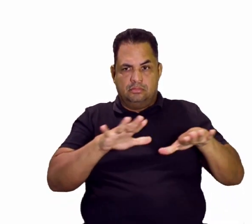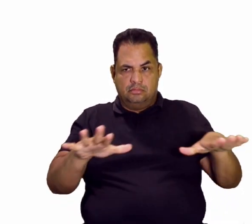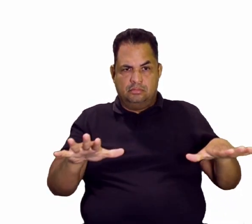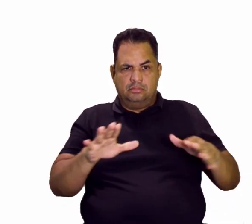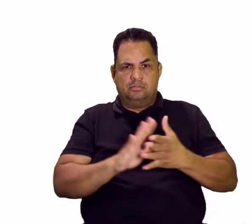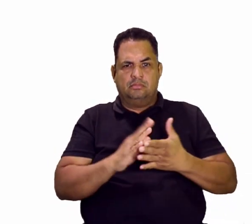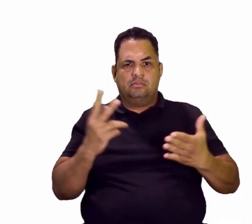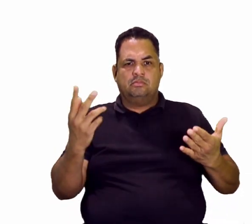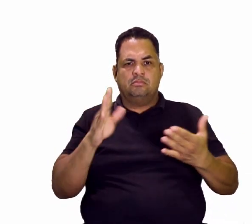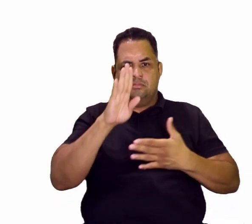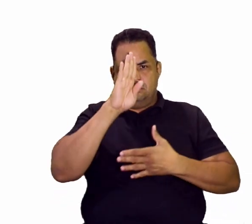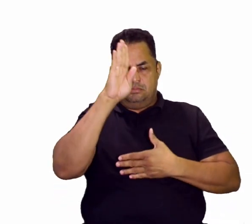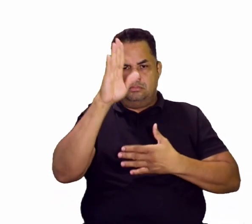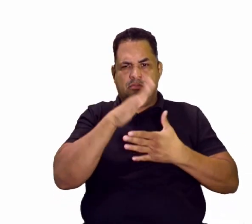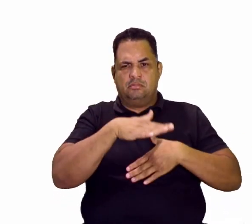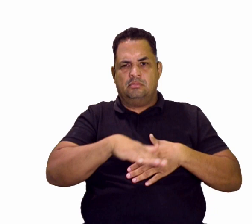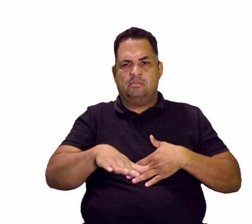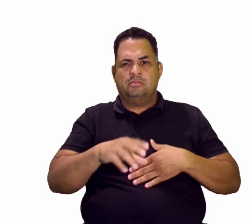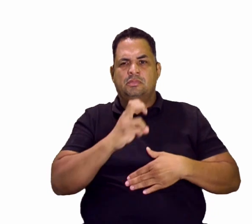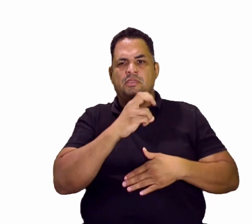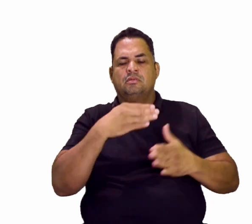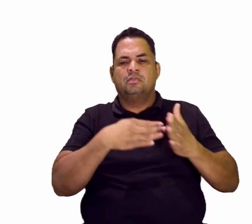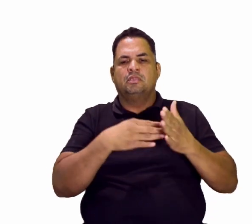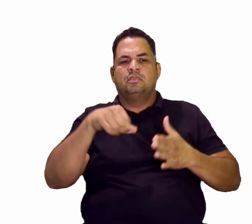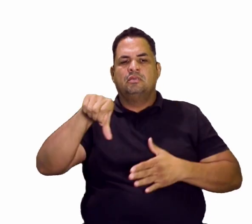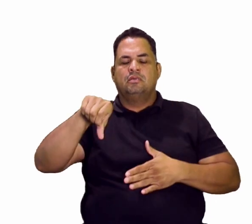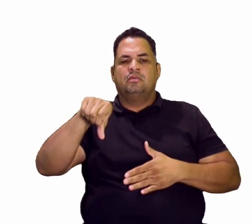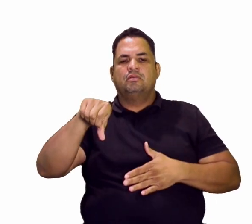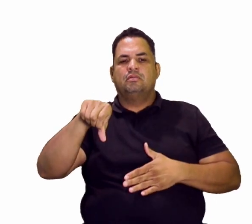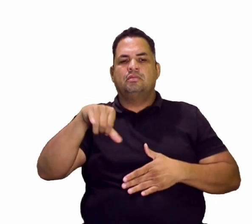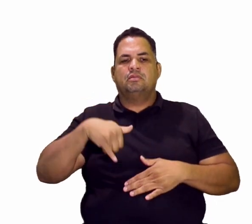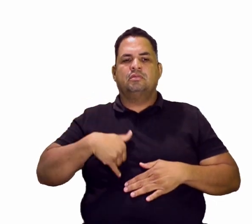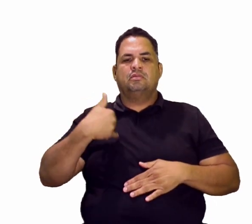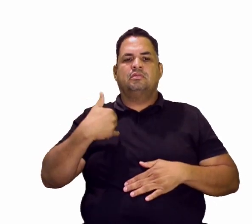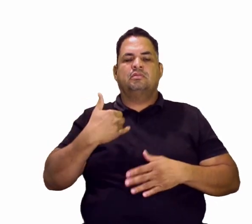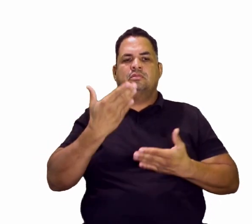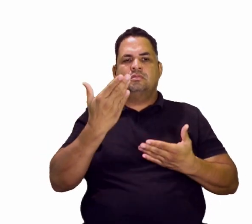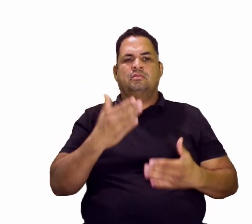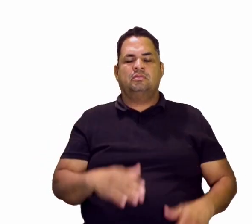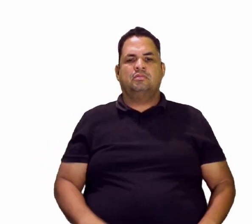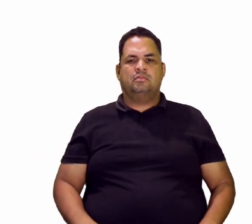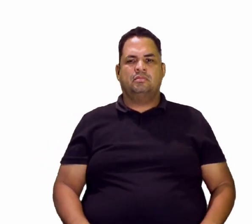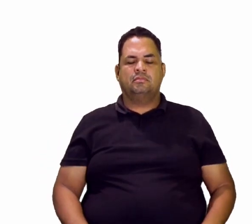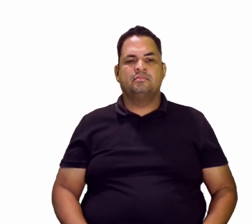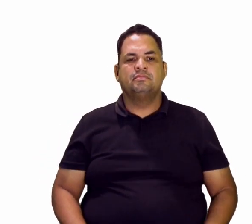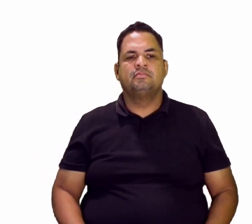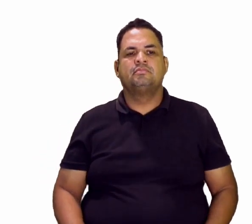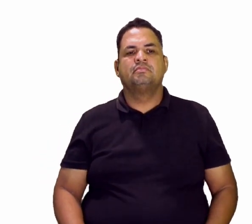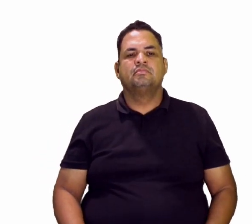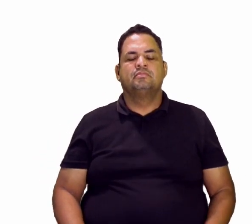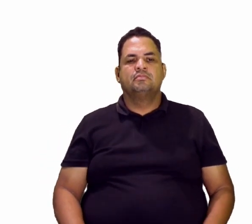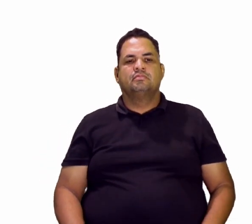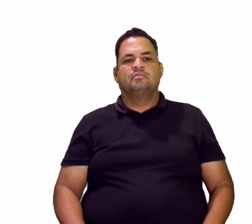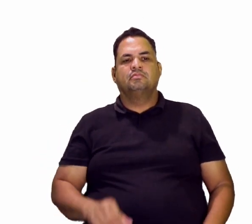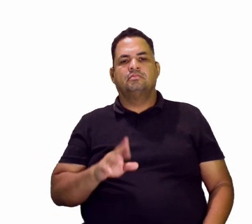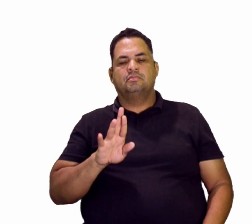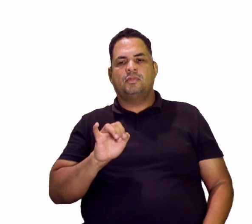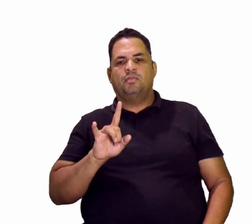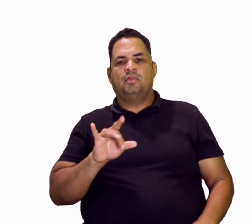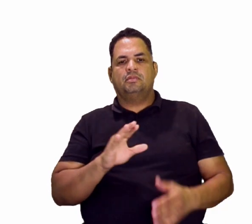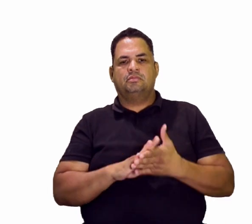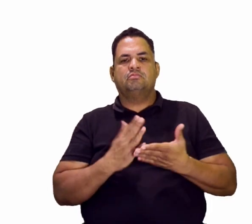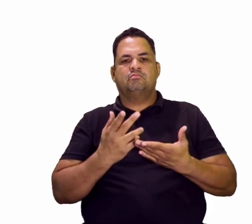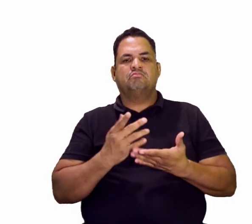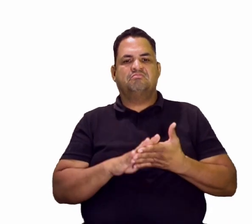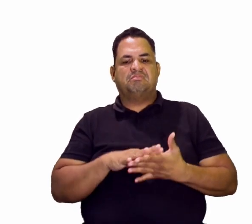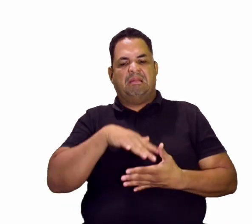infectocontagiosa que acomete principalmente crianças entre 5 e 9 anos. Então, eu não tive catapora, mas eu tive rubéola, né? E também é